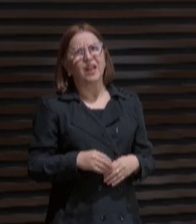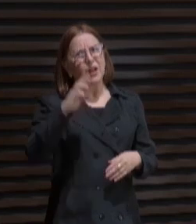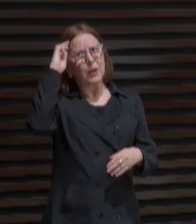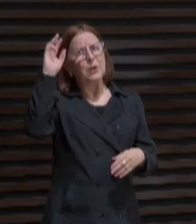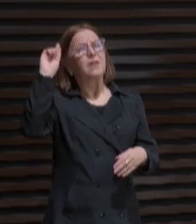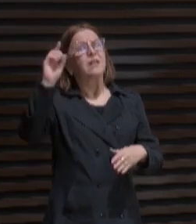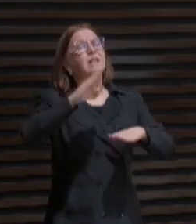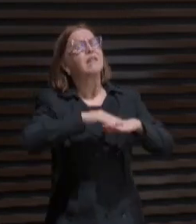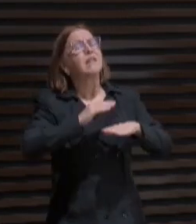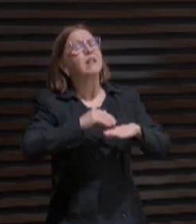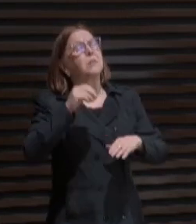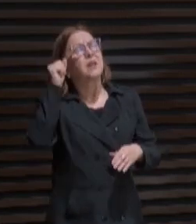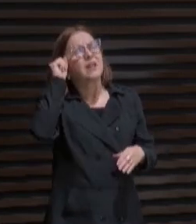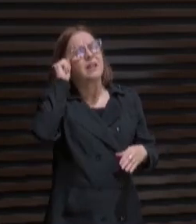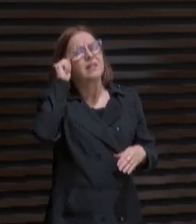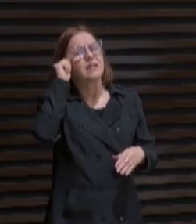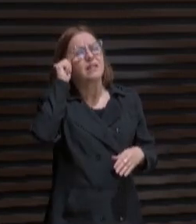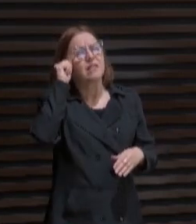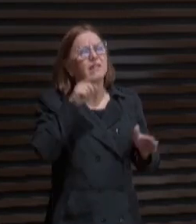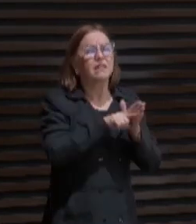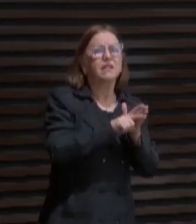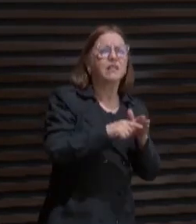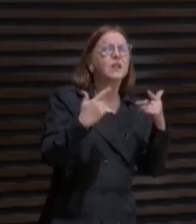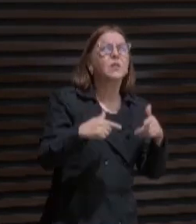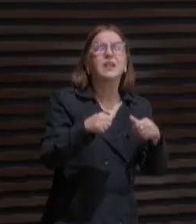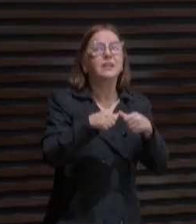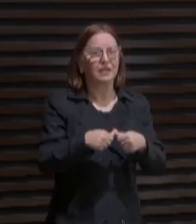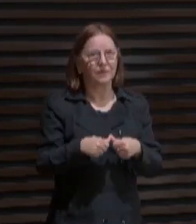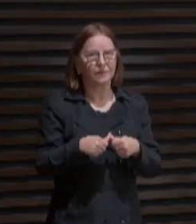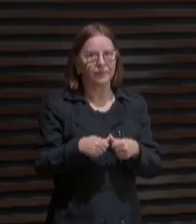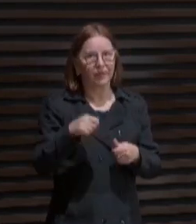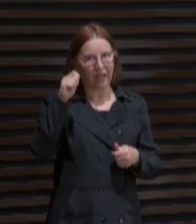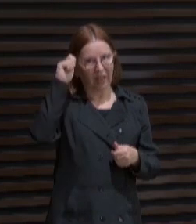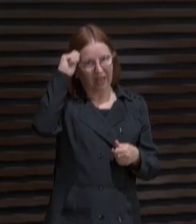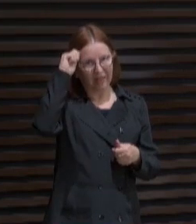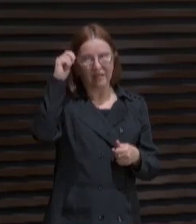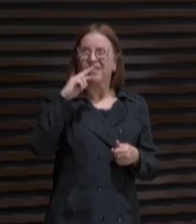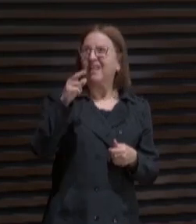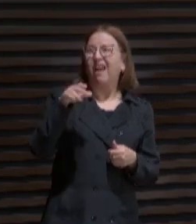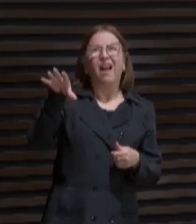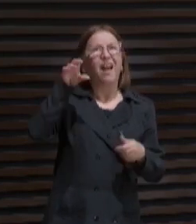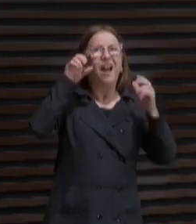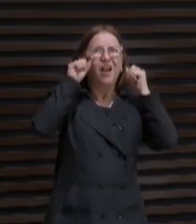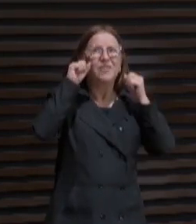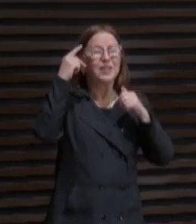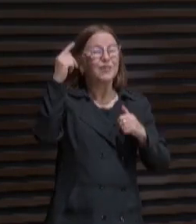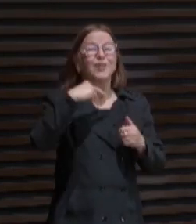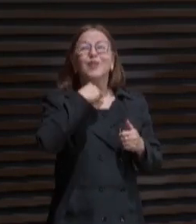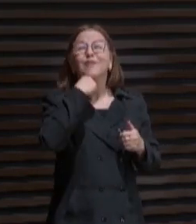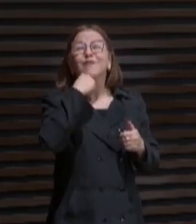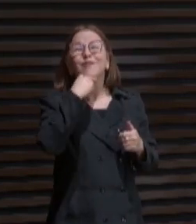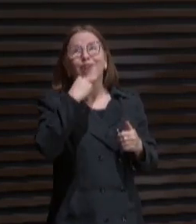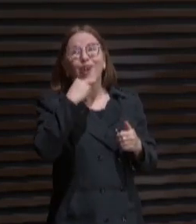onde estás? E ele respondeu: ouvi a tua voz no jardim, e porque estava